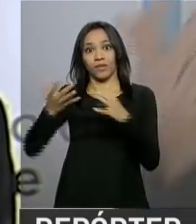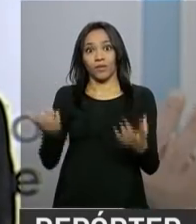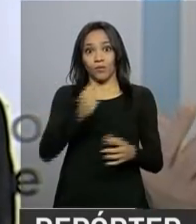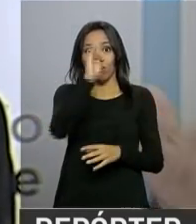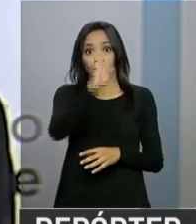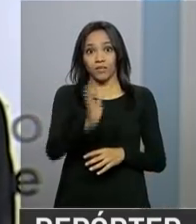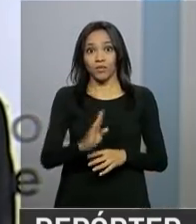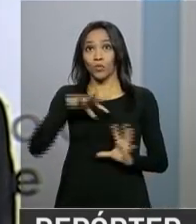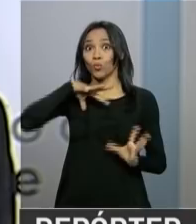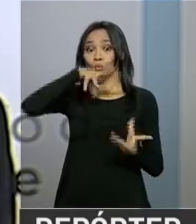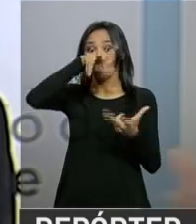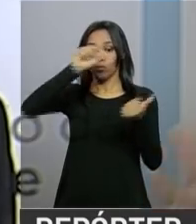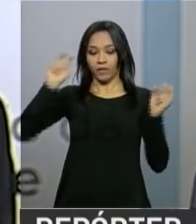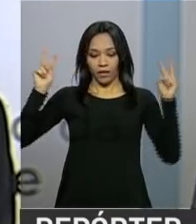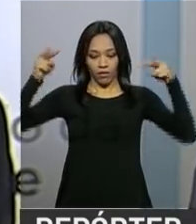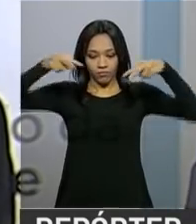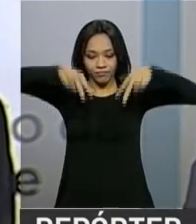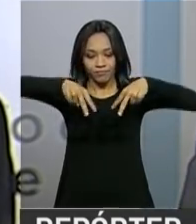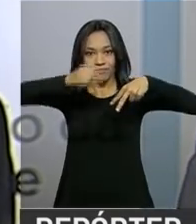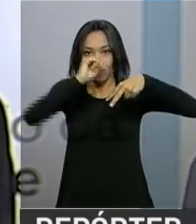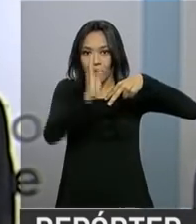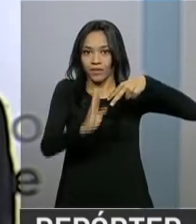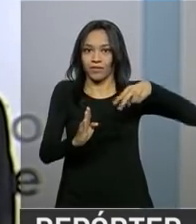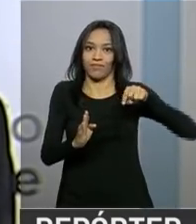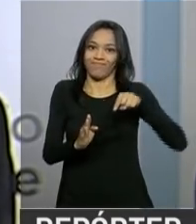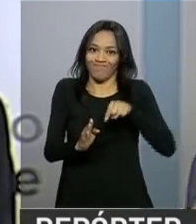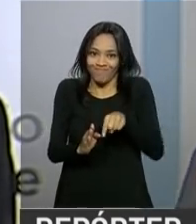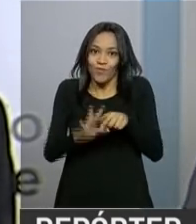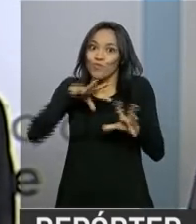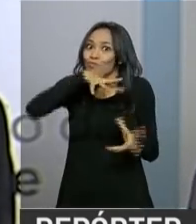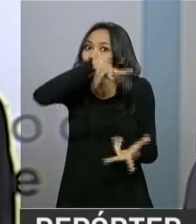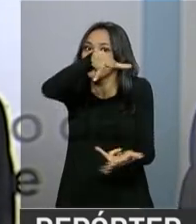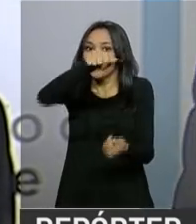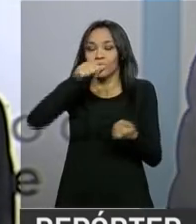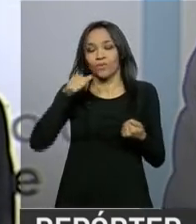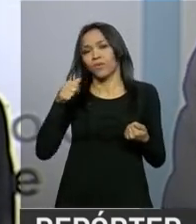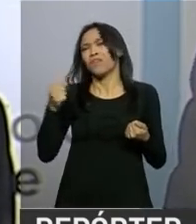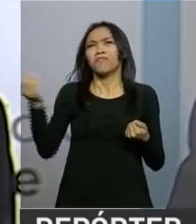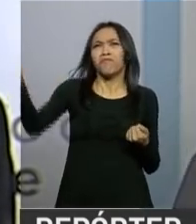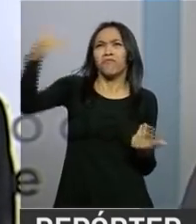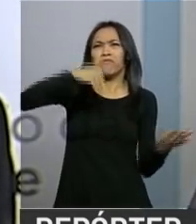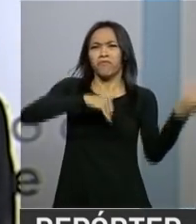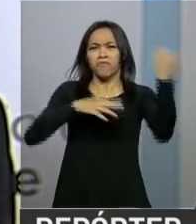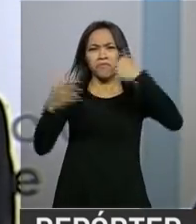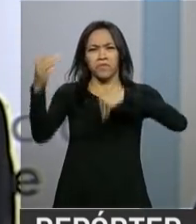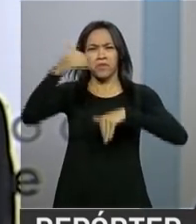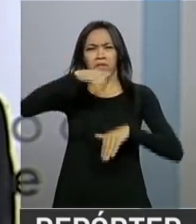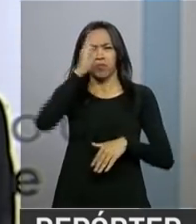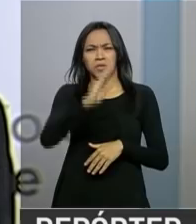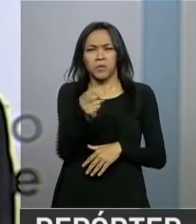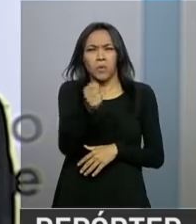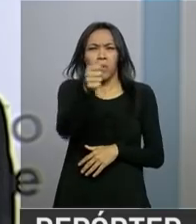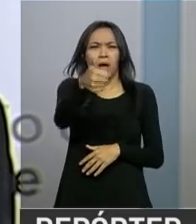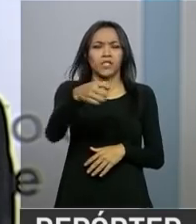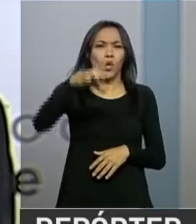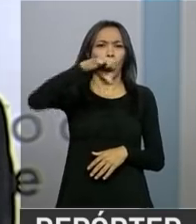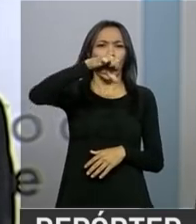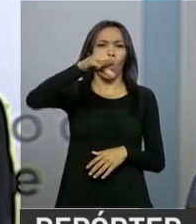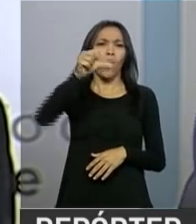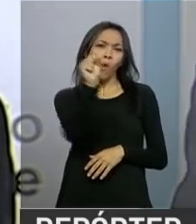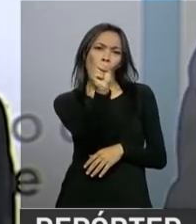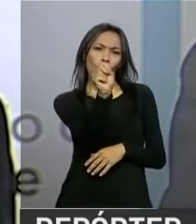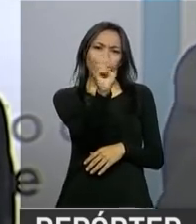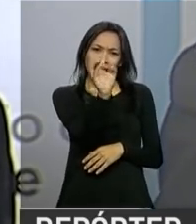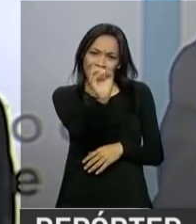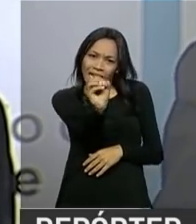todo mundo né o mundo inteiro olhando pro Brasil o mundo inteiro presente no Brasil quase 80 chefes de estado